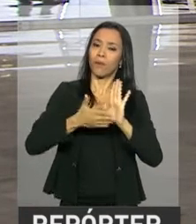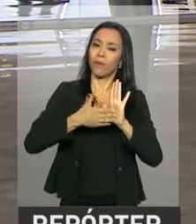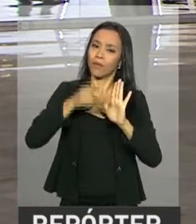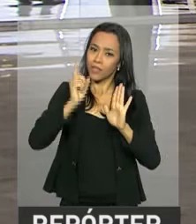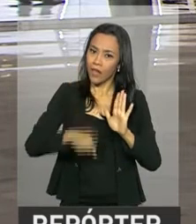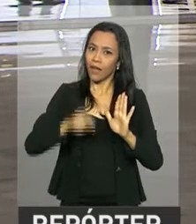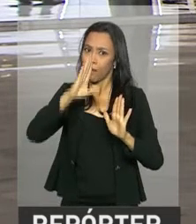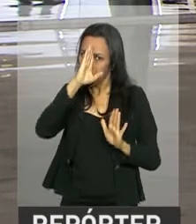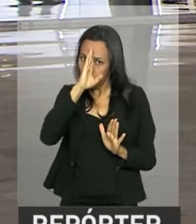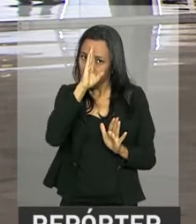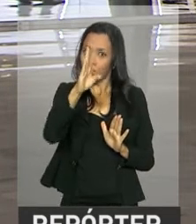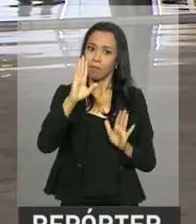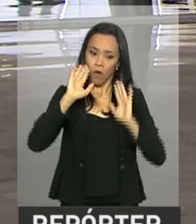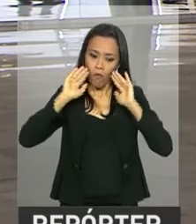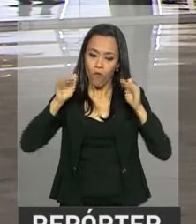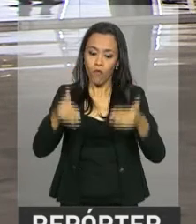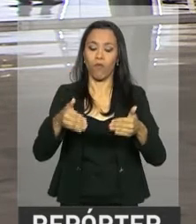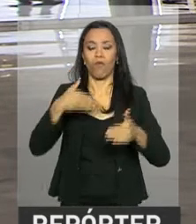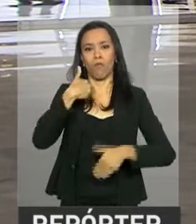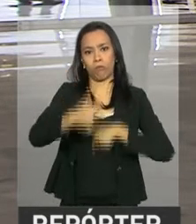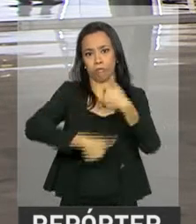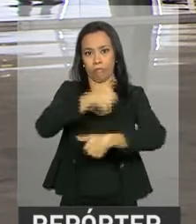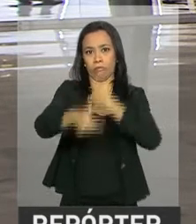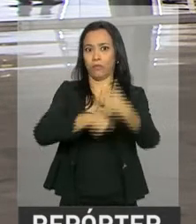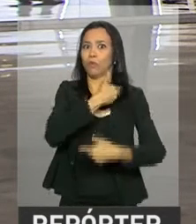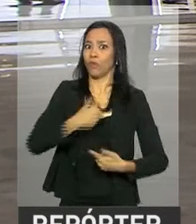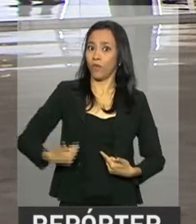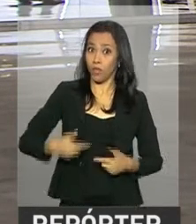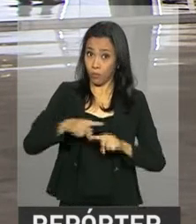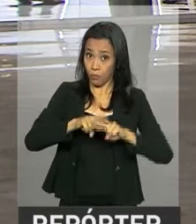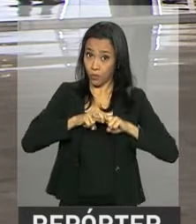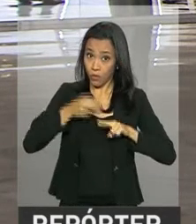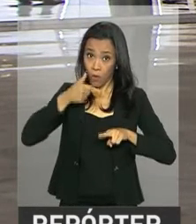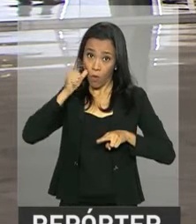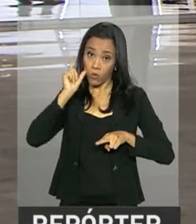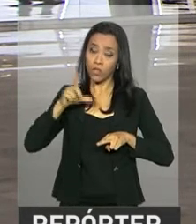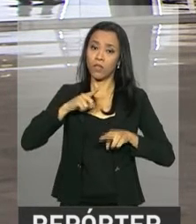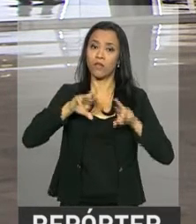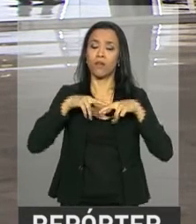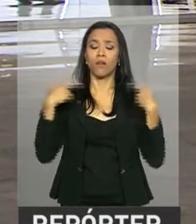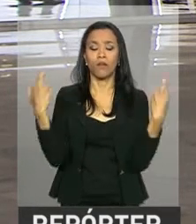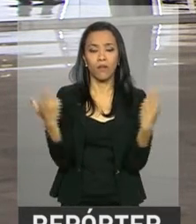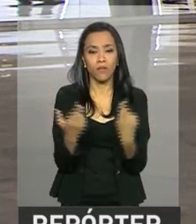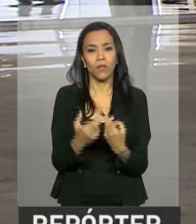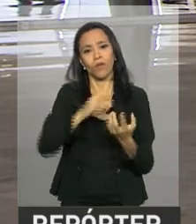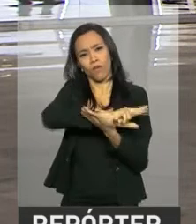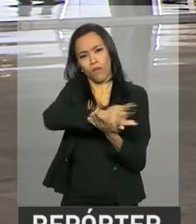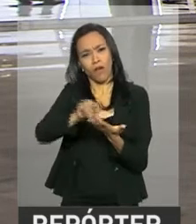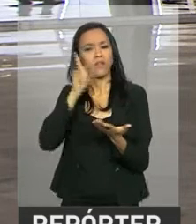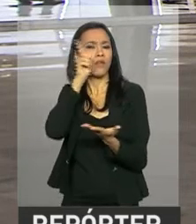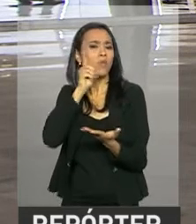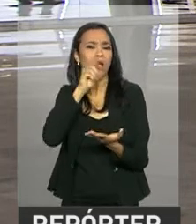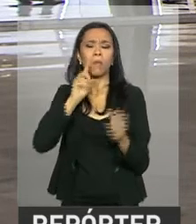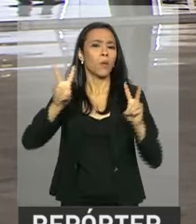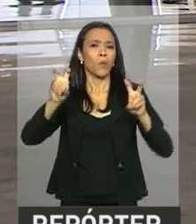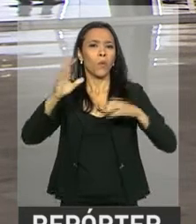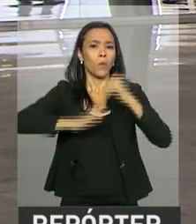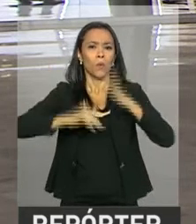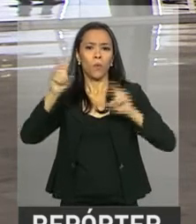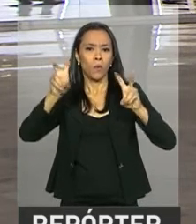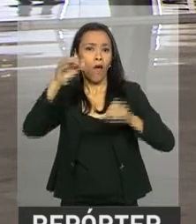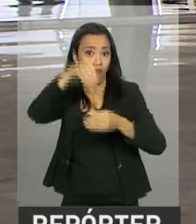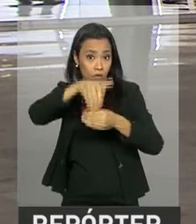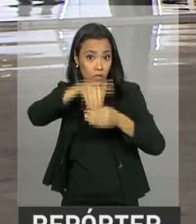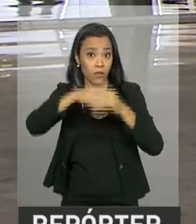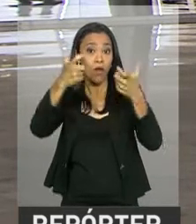governo e por isso o presidente michel temer participou ontem de uma reunião com deputados para conversar sobre a votação em segundo turno na câmara que